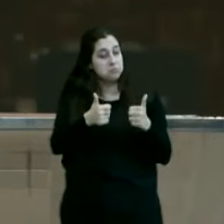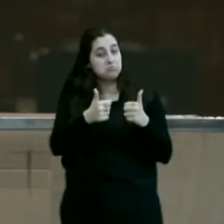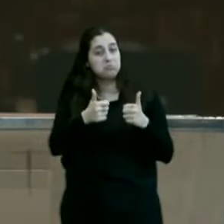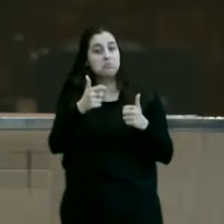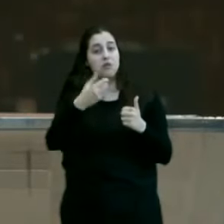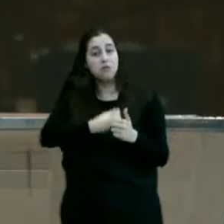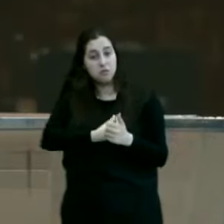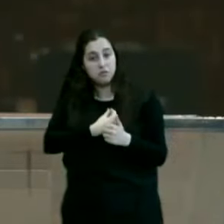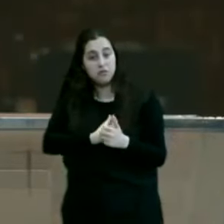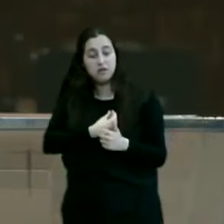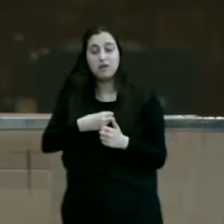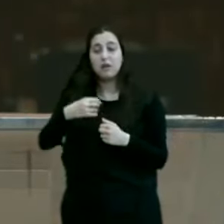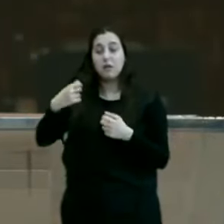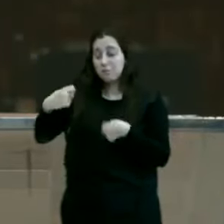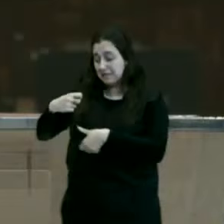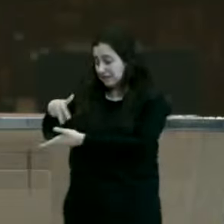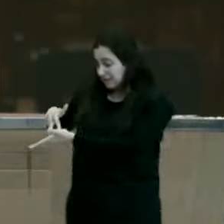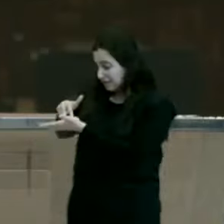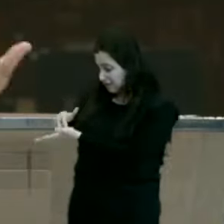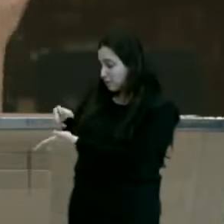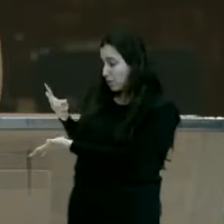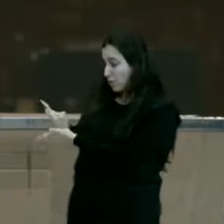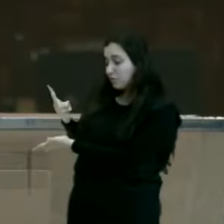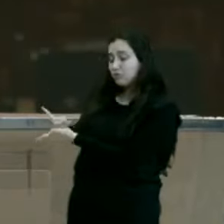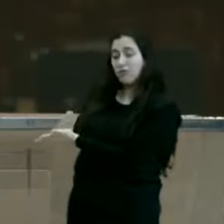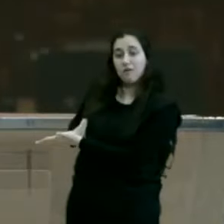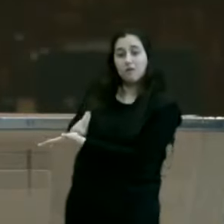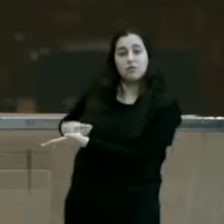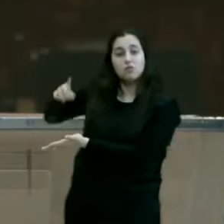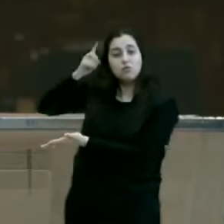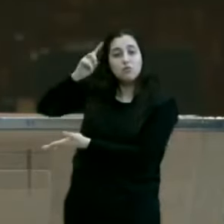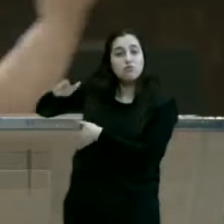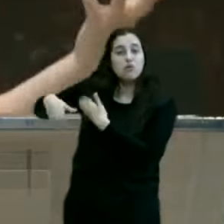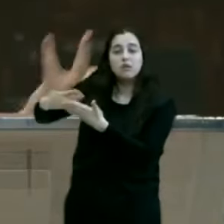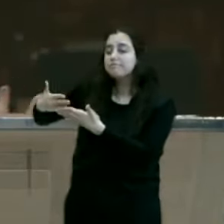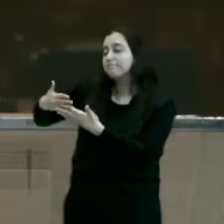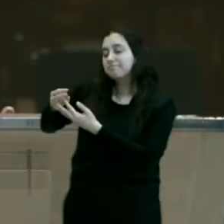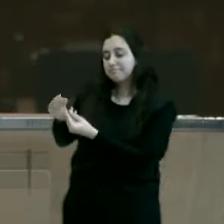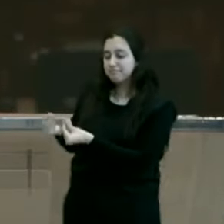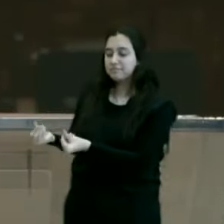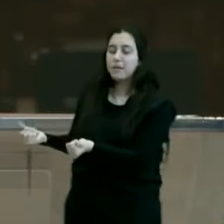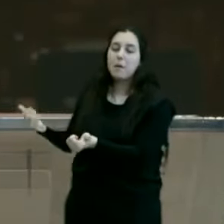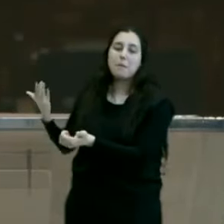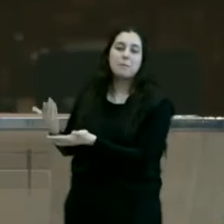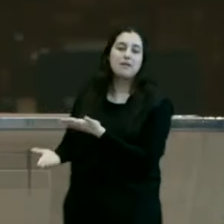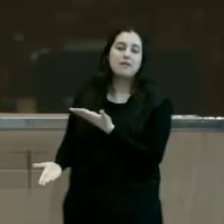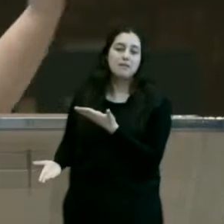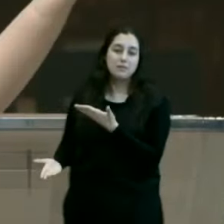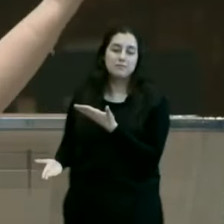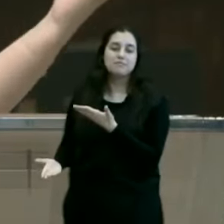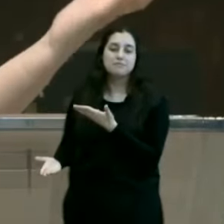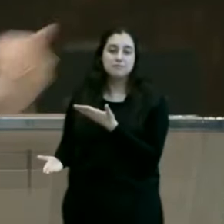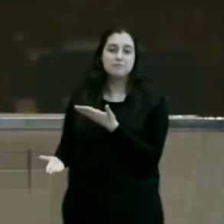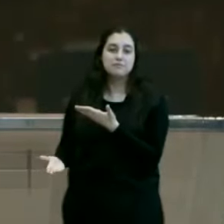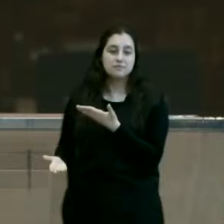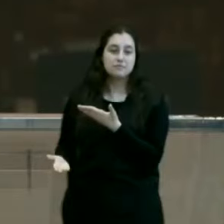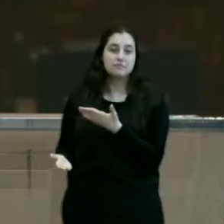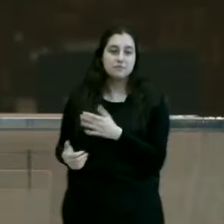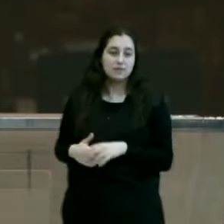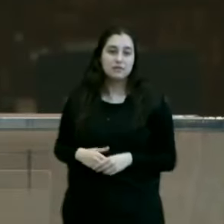ela precisava manter, a chama viva diariamente, ela tinha perdido.